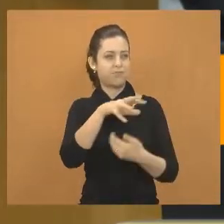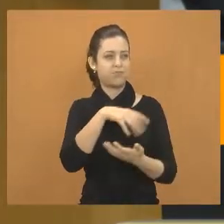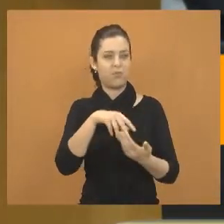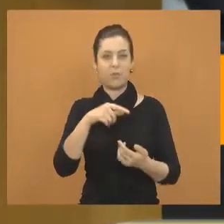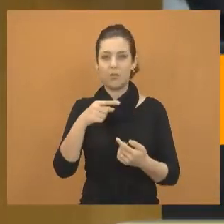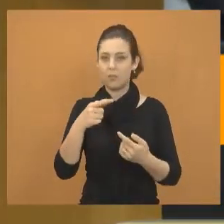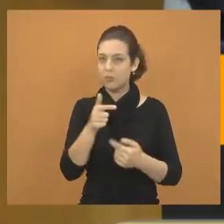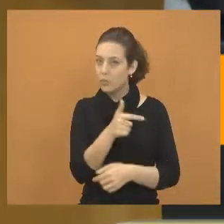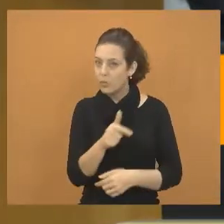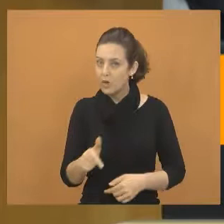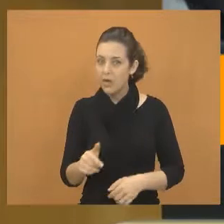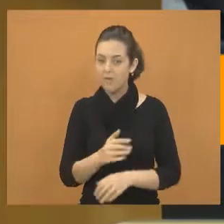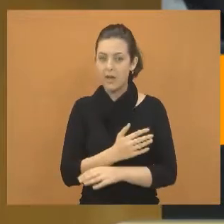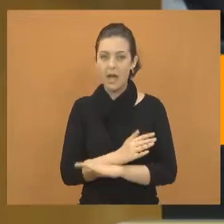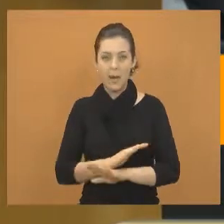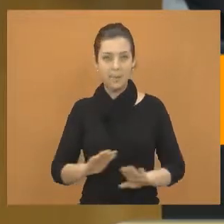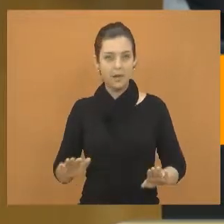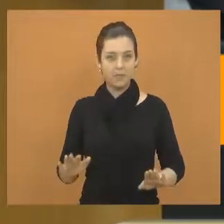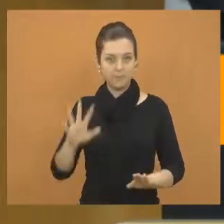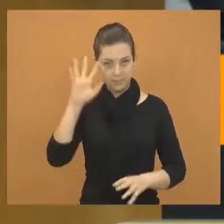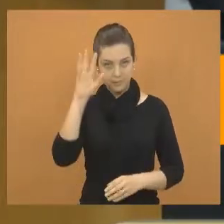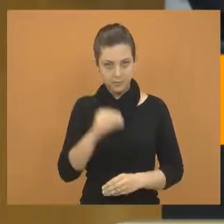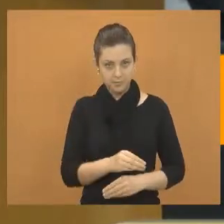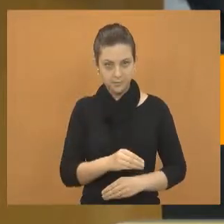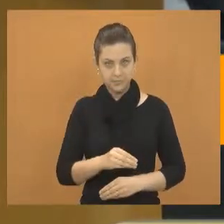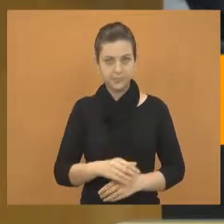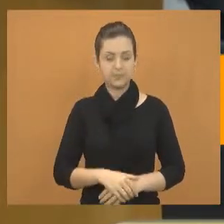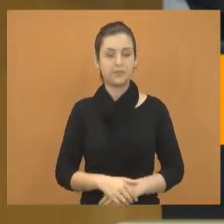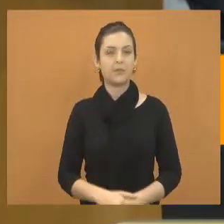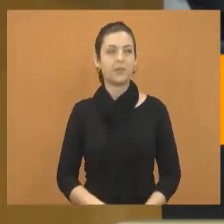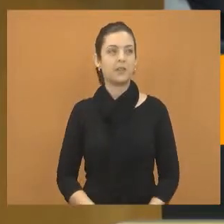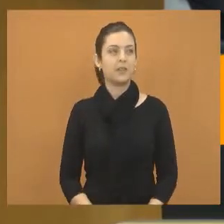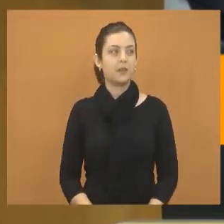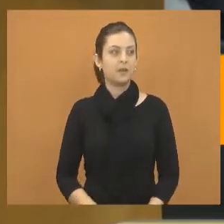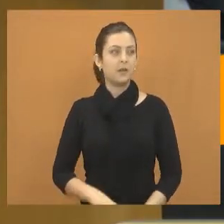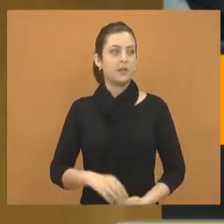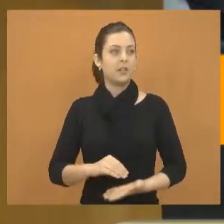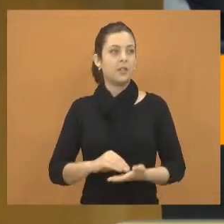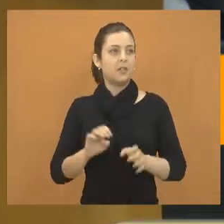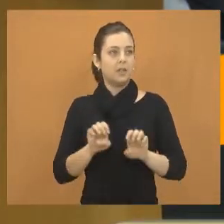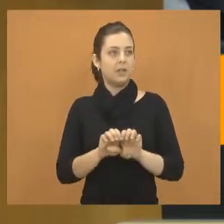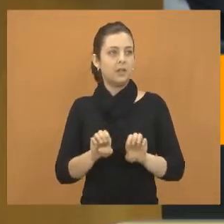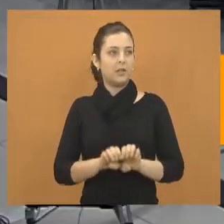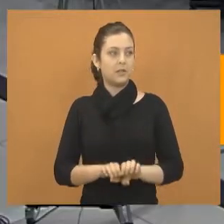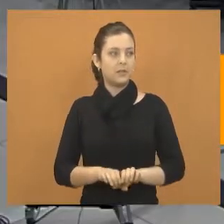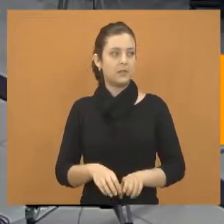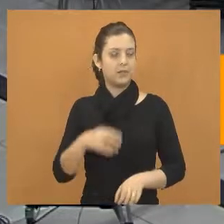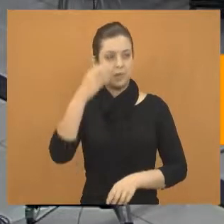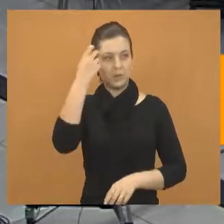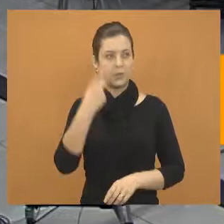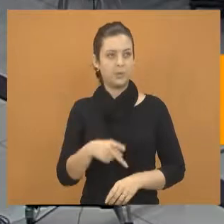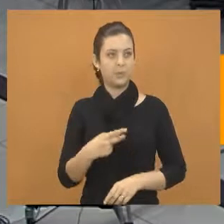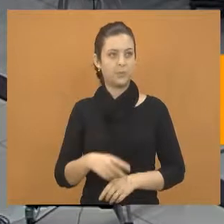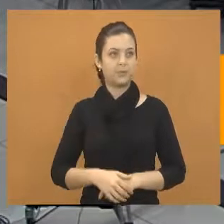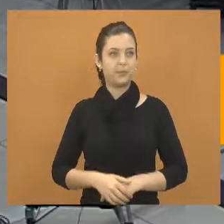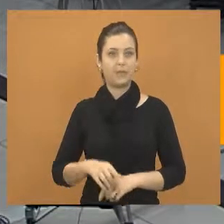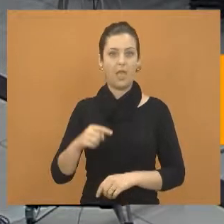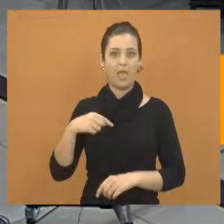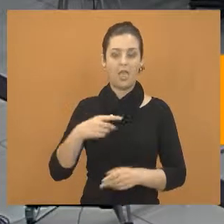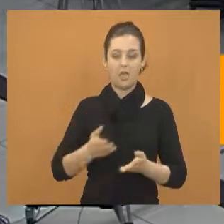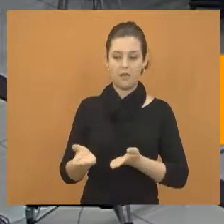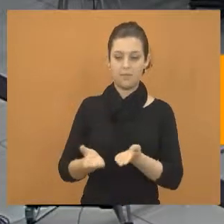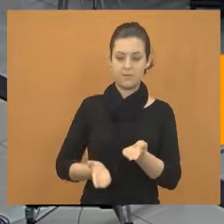mais. Vai ser a Santa Casa que resolve o problema por falta de estrutura. Uma parte, eu acho que por ser